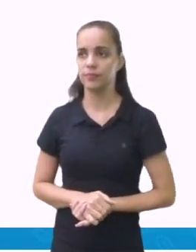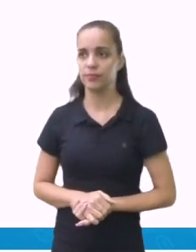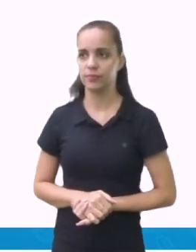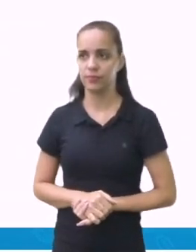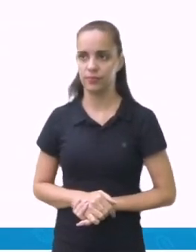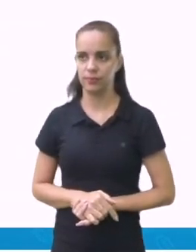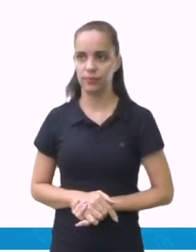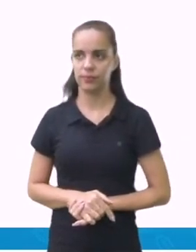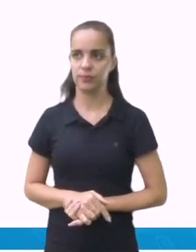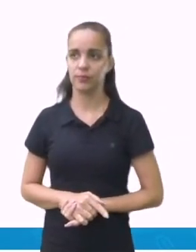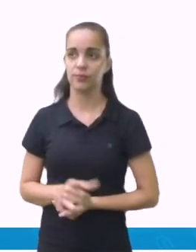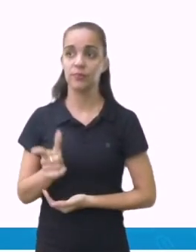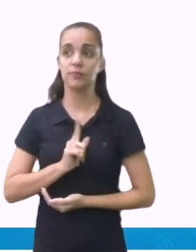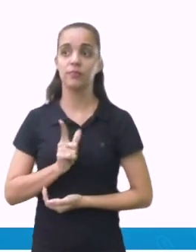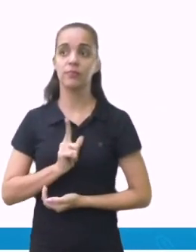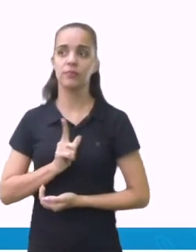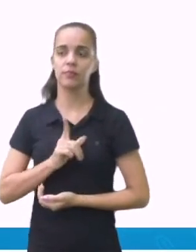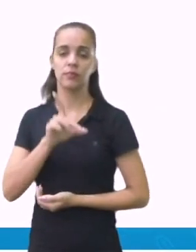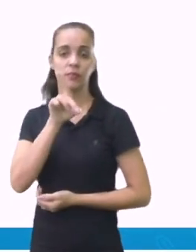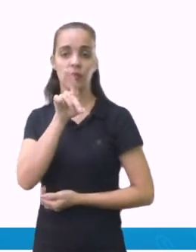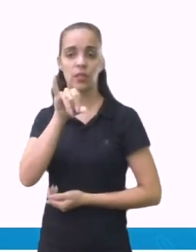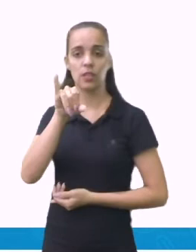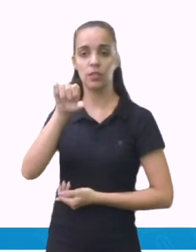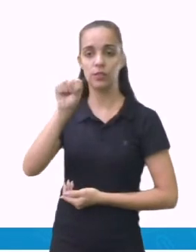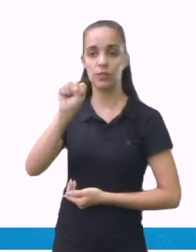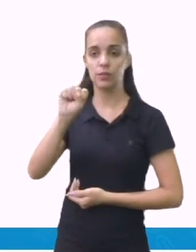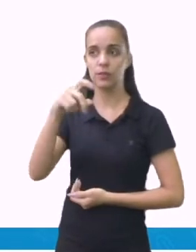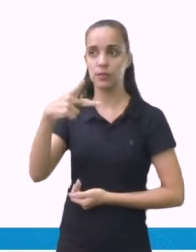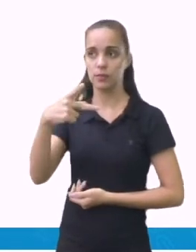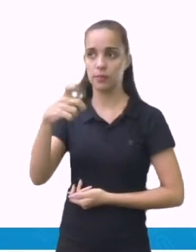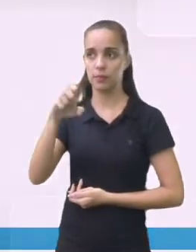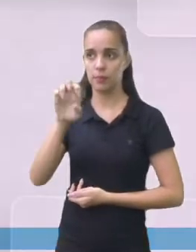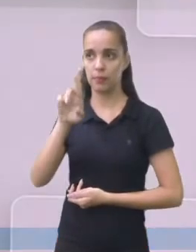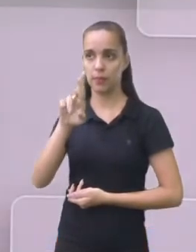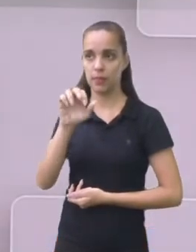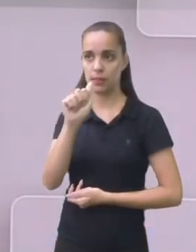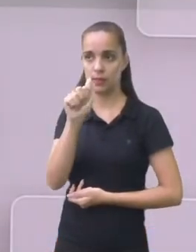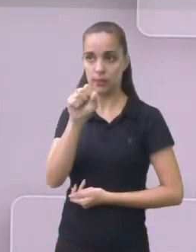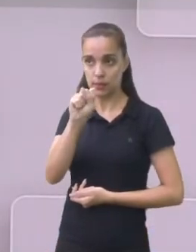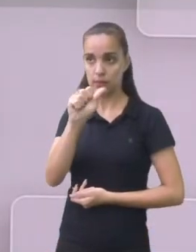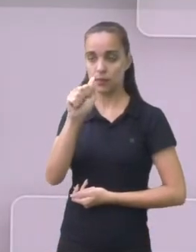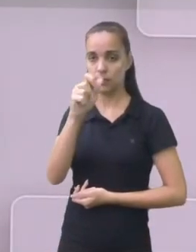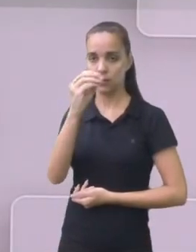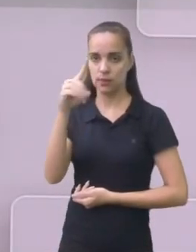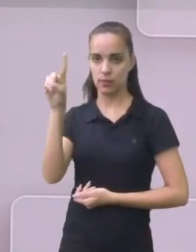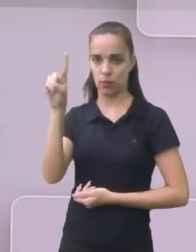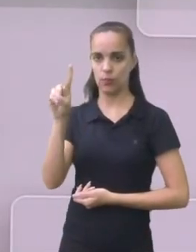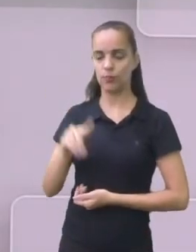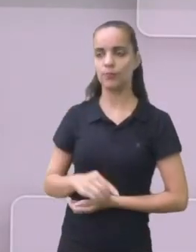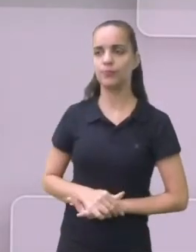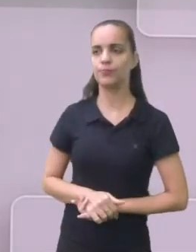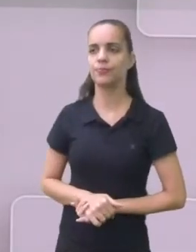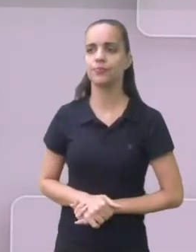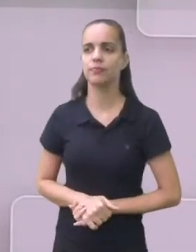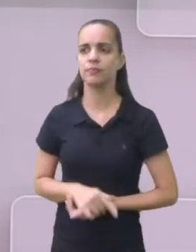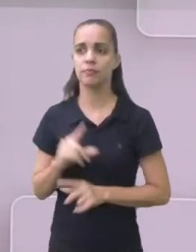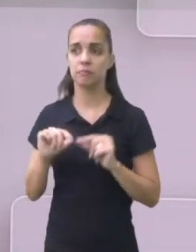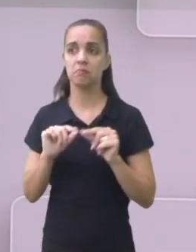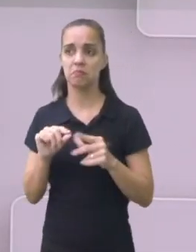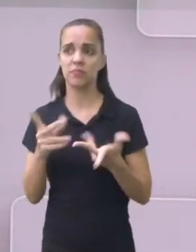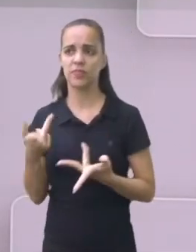Mas também temos a dispersão. Dispersão é aquilo que a natureza faz sozinha. A